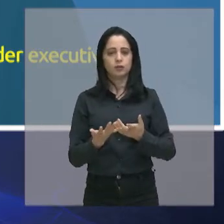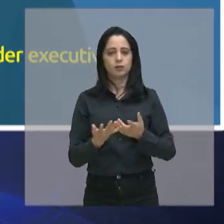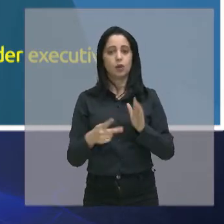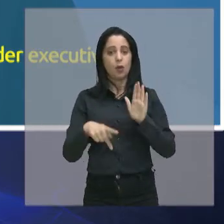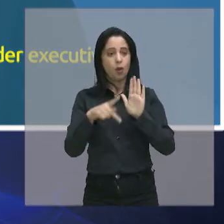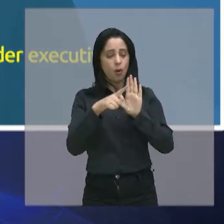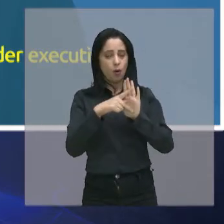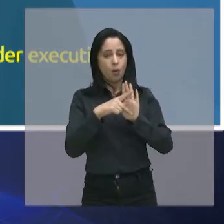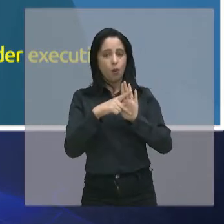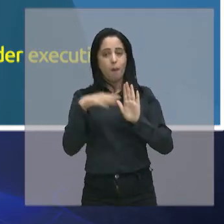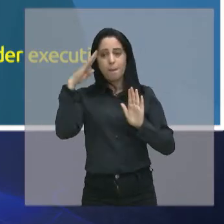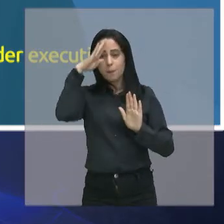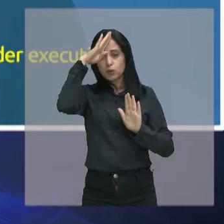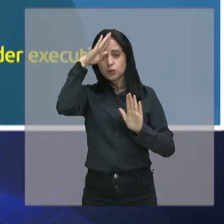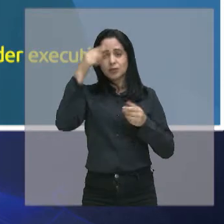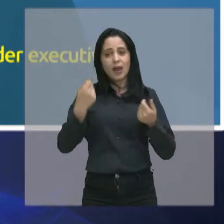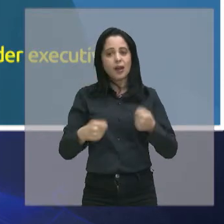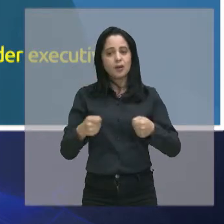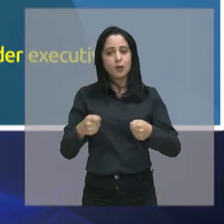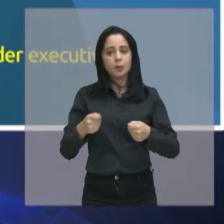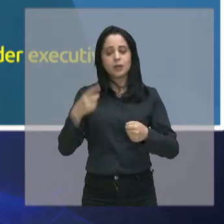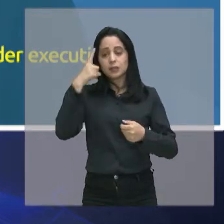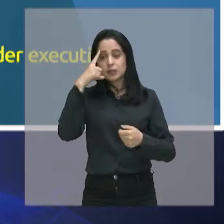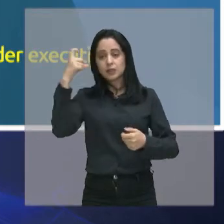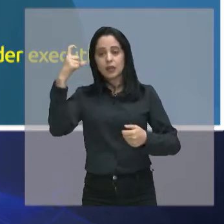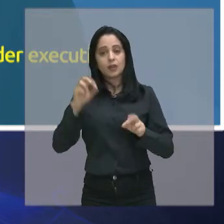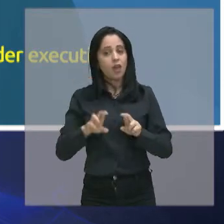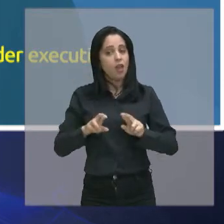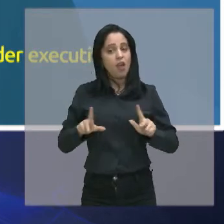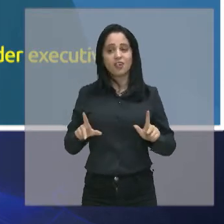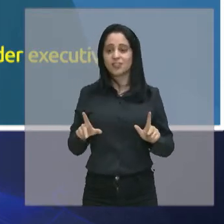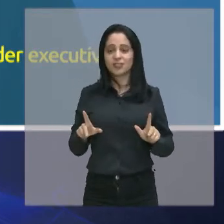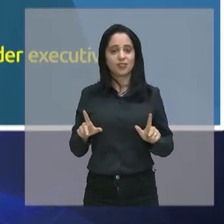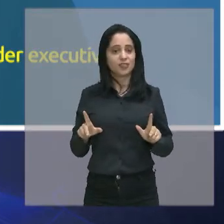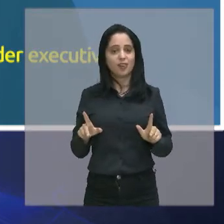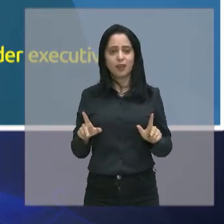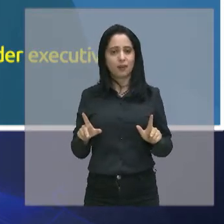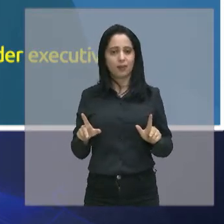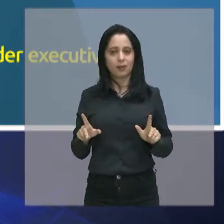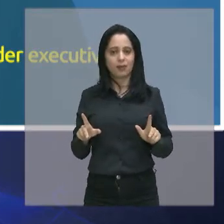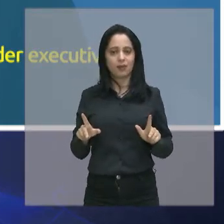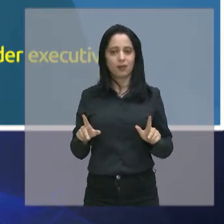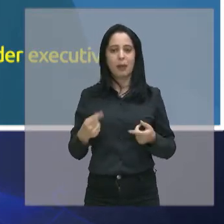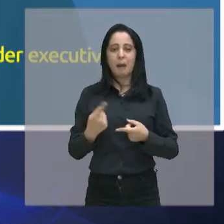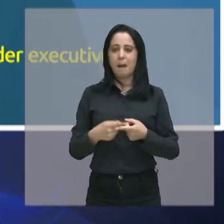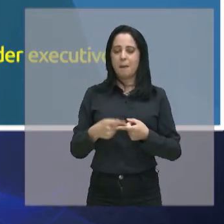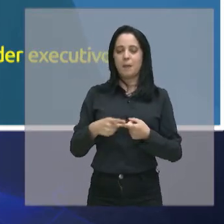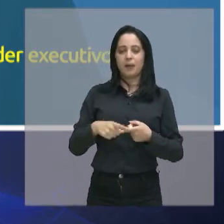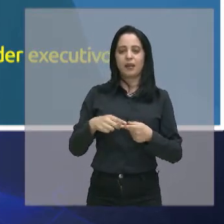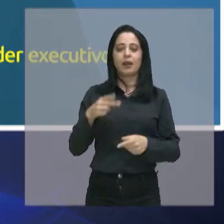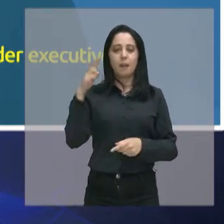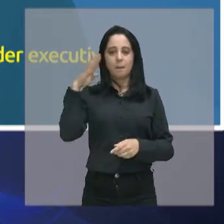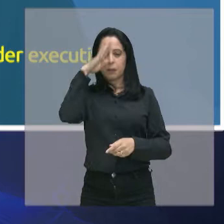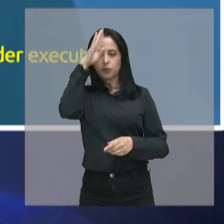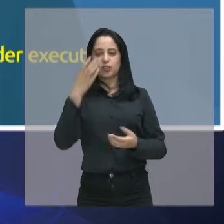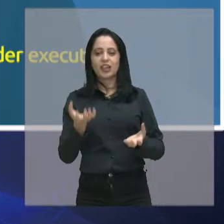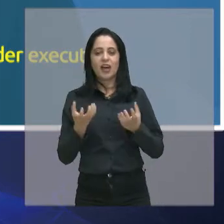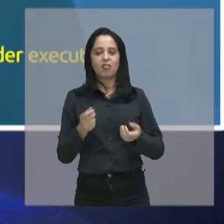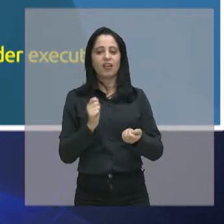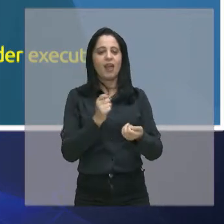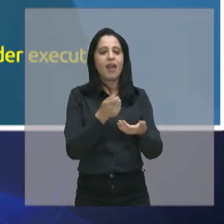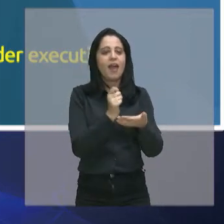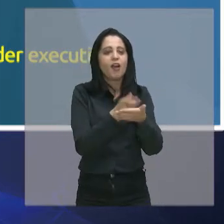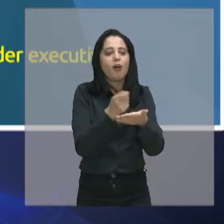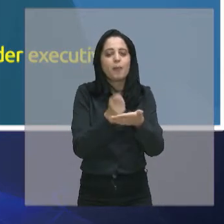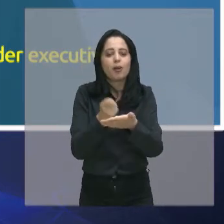melhor de não ganhar um dólar por vacina, que ele tentou, ele e o Ministério e o Ministério da Saúde